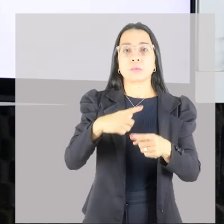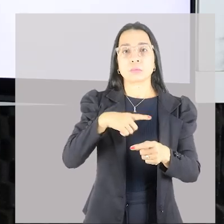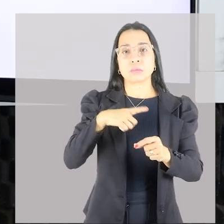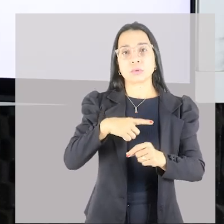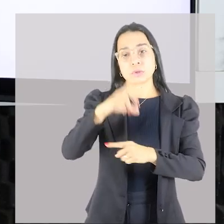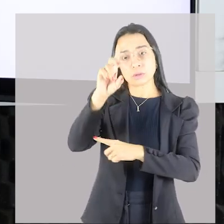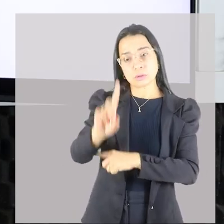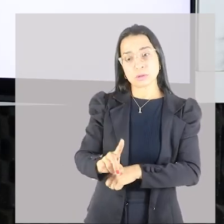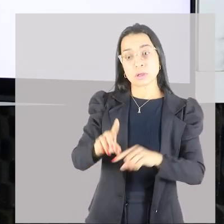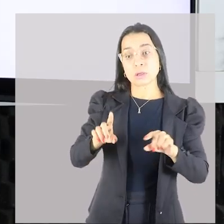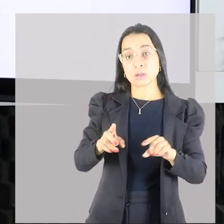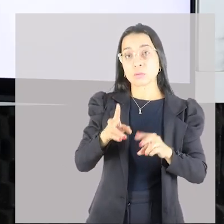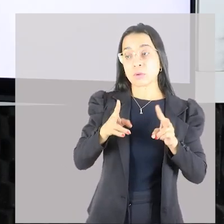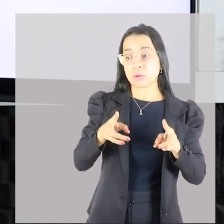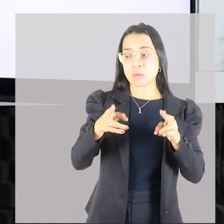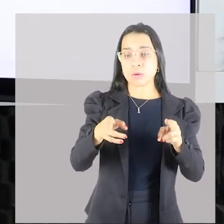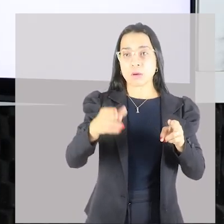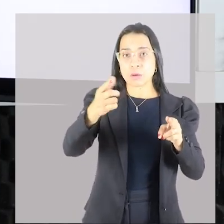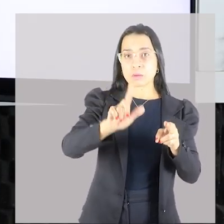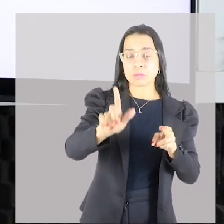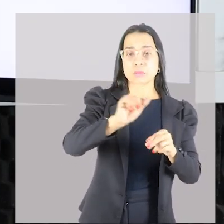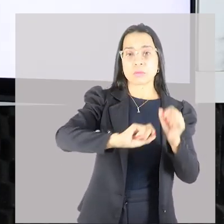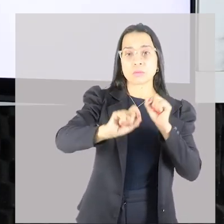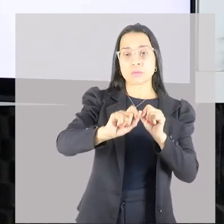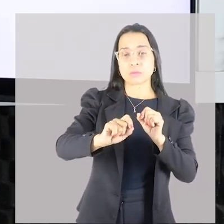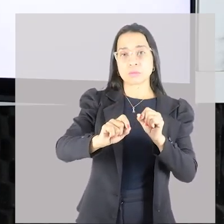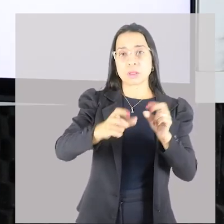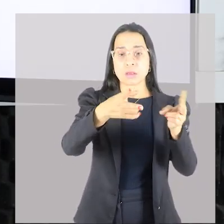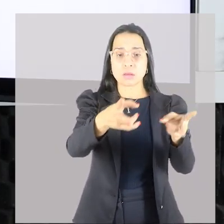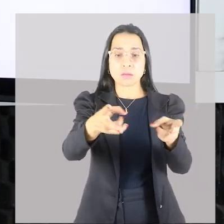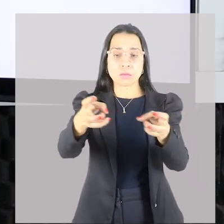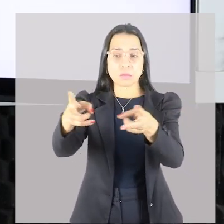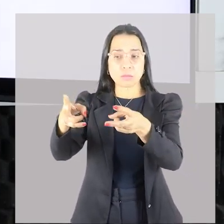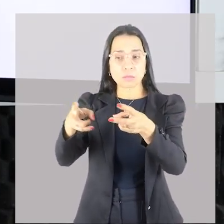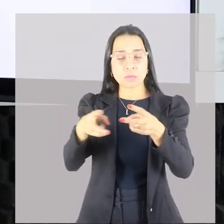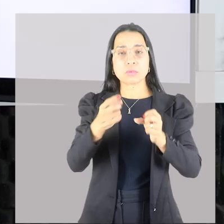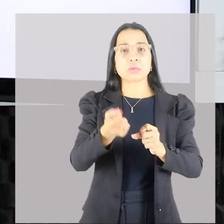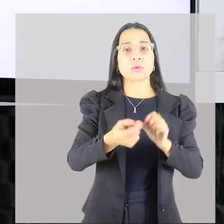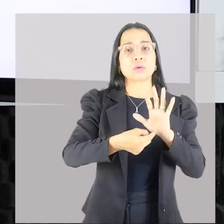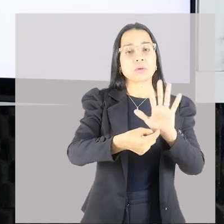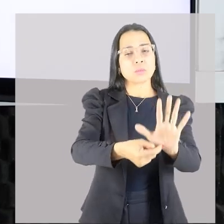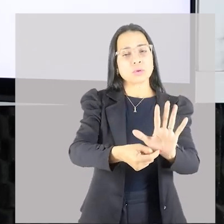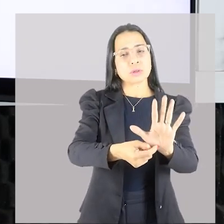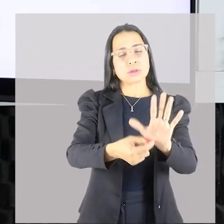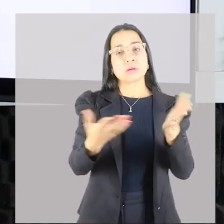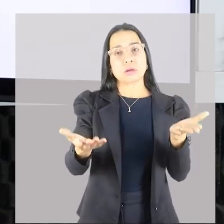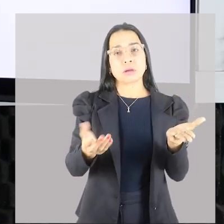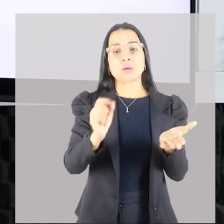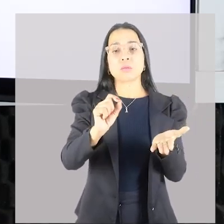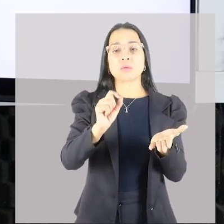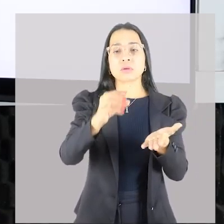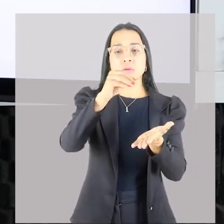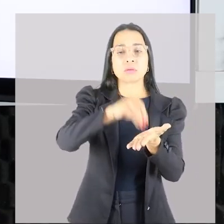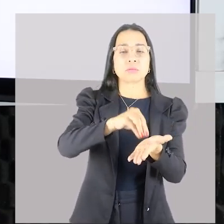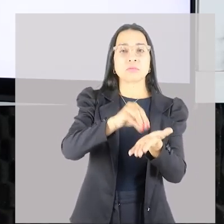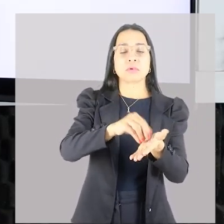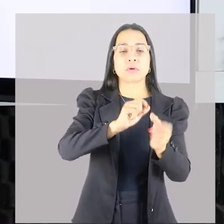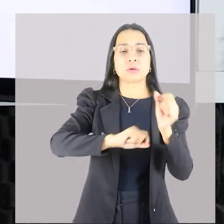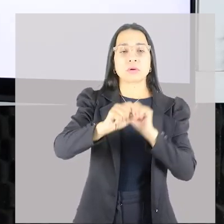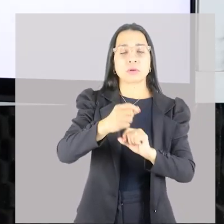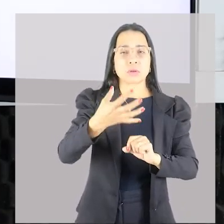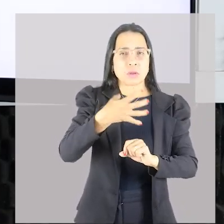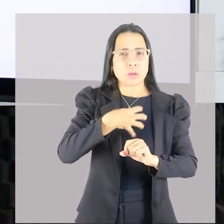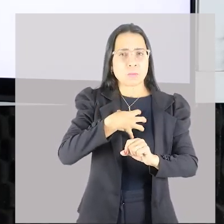chamar a atenção, é uma forma de mostrar aquilo que é insatisfatório, aquilo que é injusto no tecido